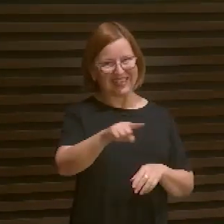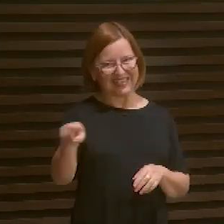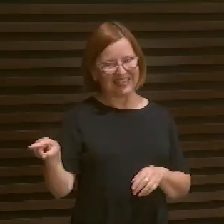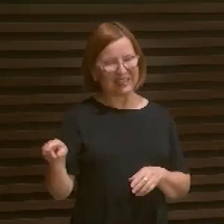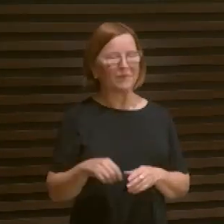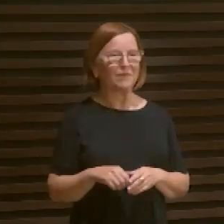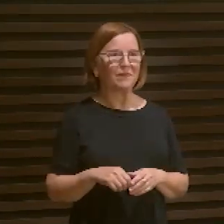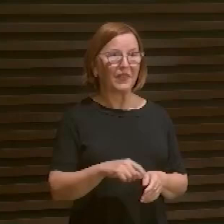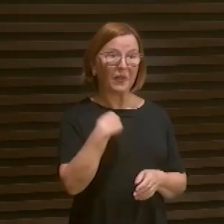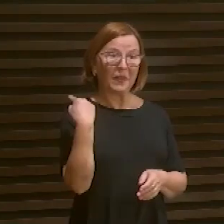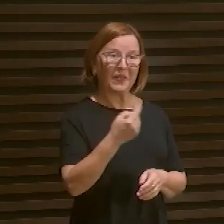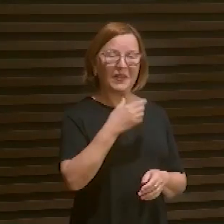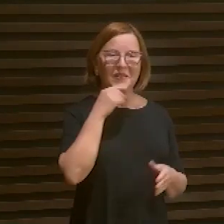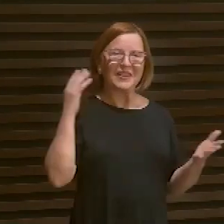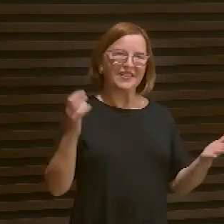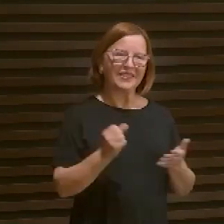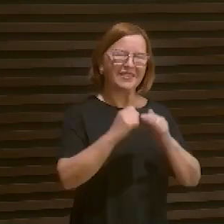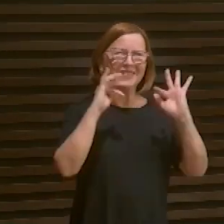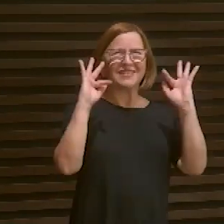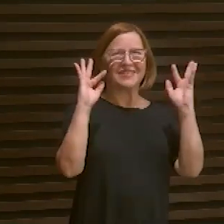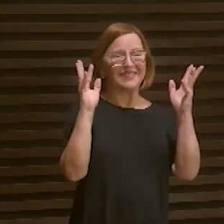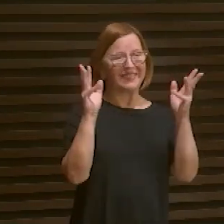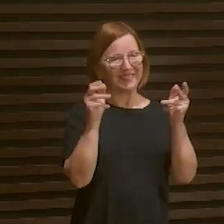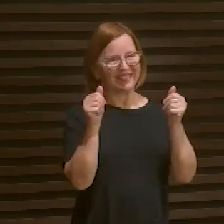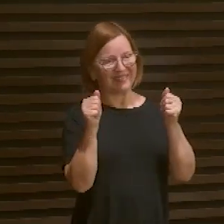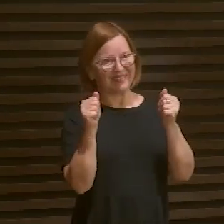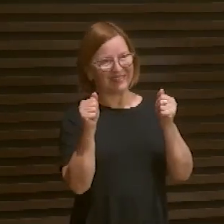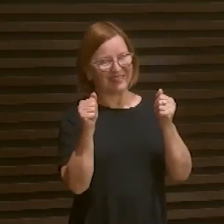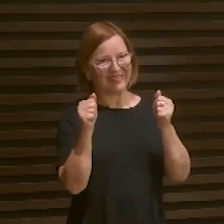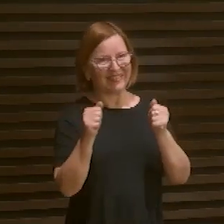nosso Salvador é maravilhoso.